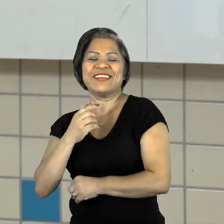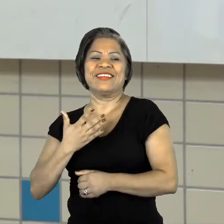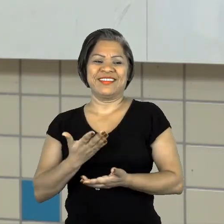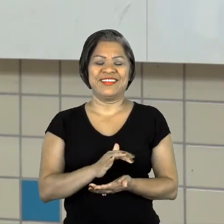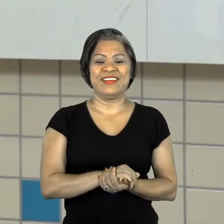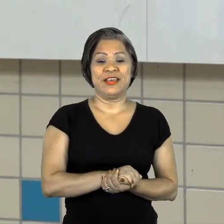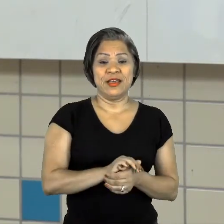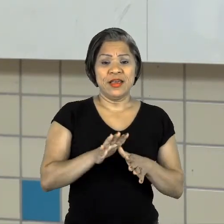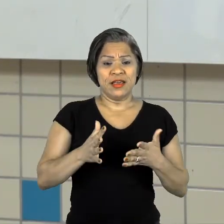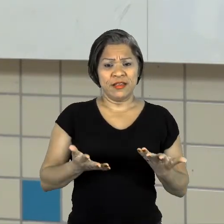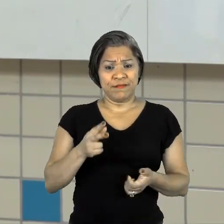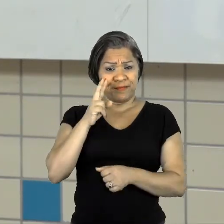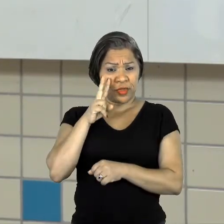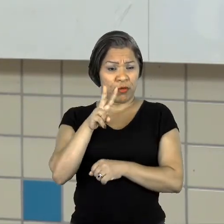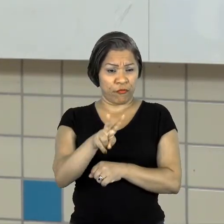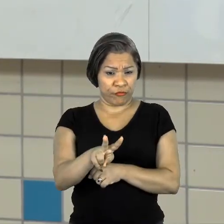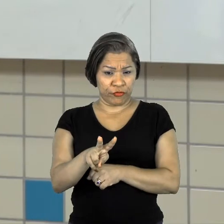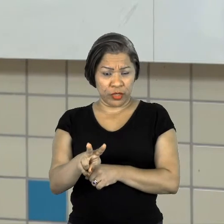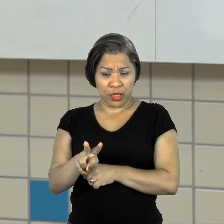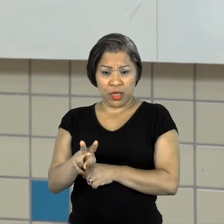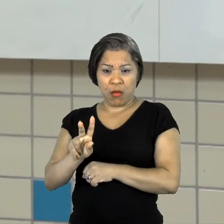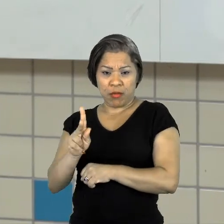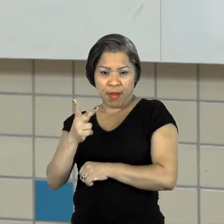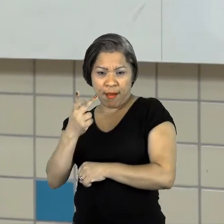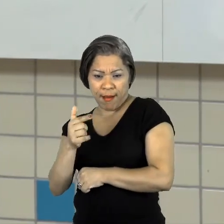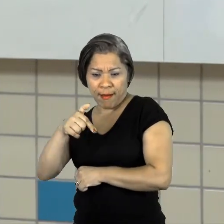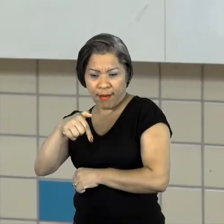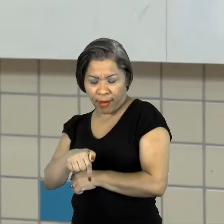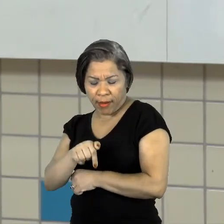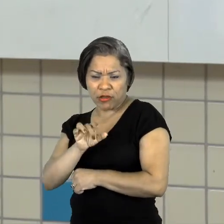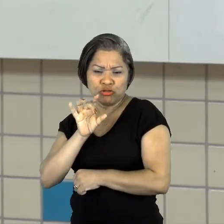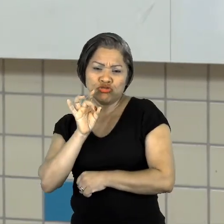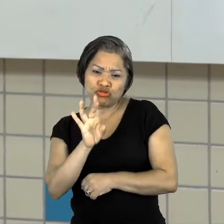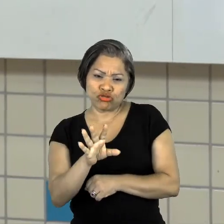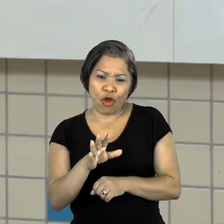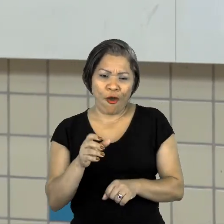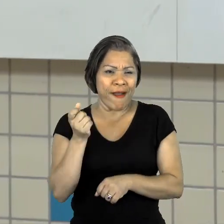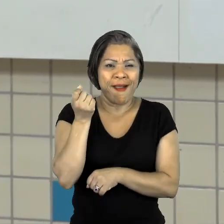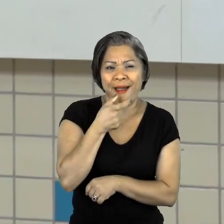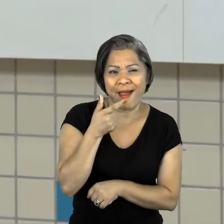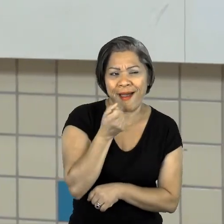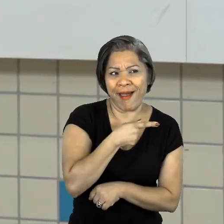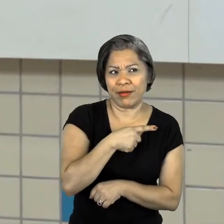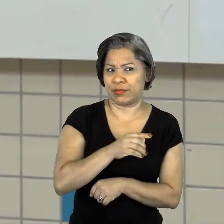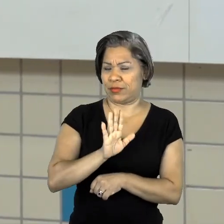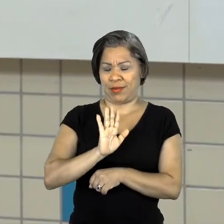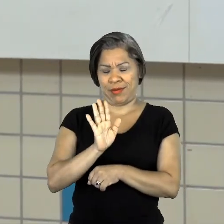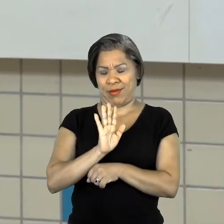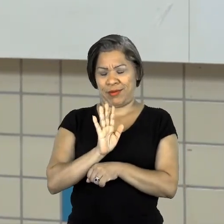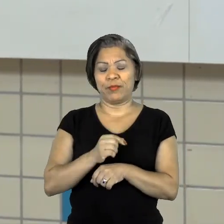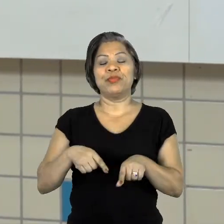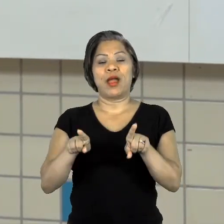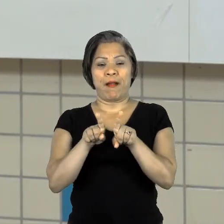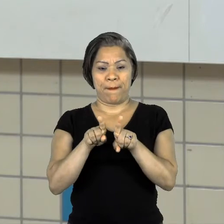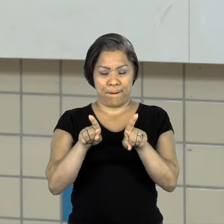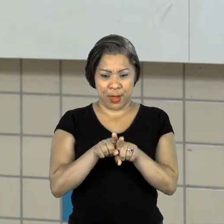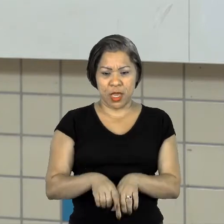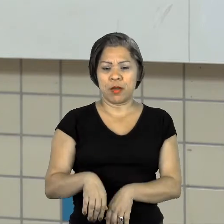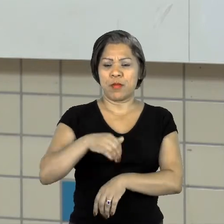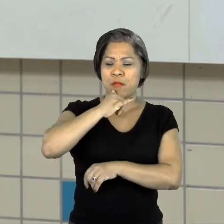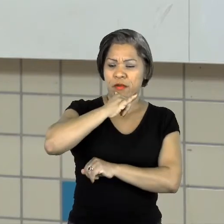HQs não é apenas uma forma de entretenimento, mas é uma forma também de passar uma informação,